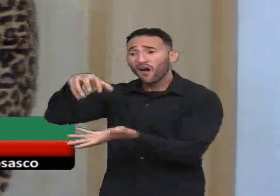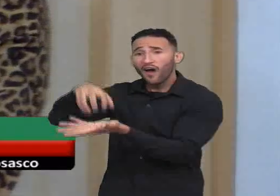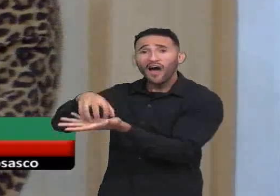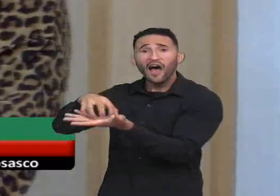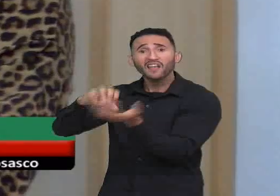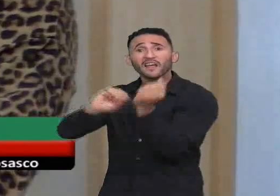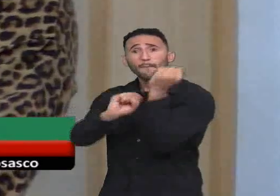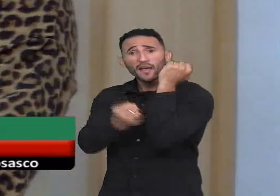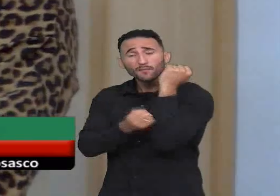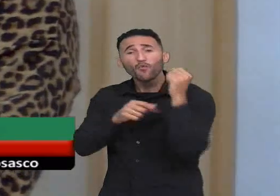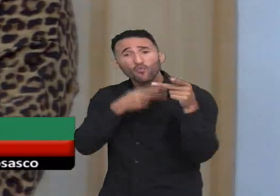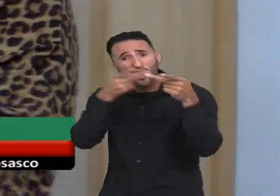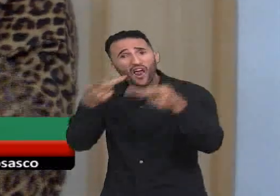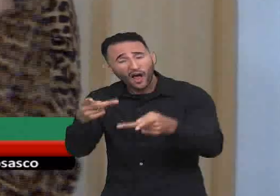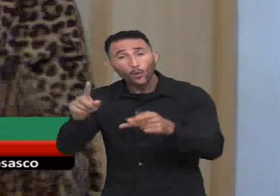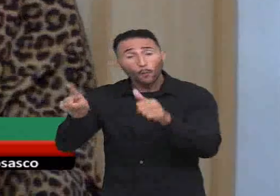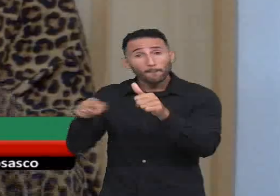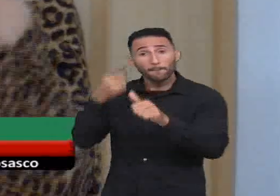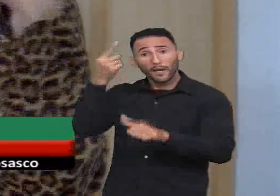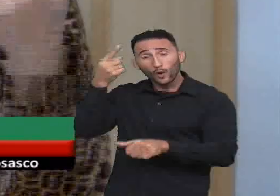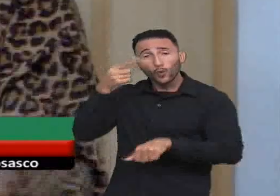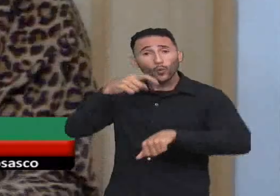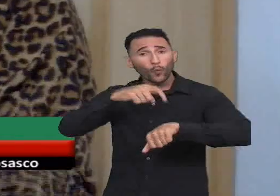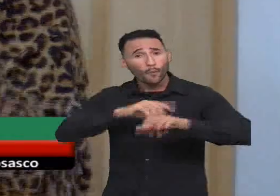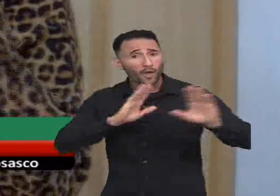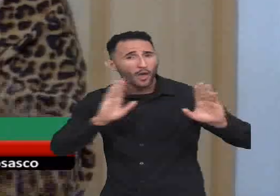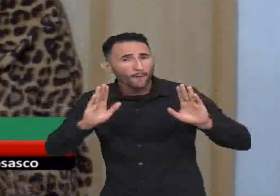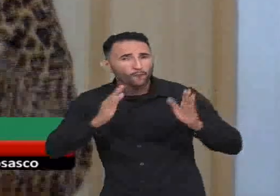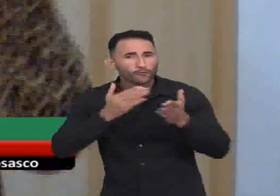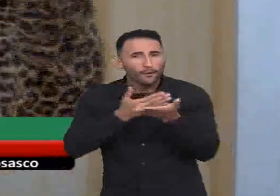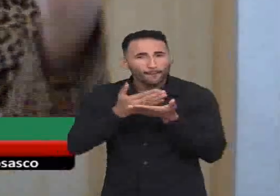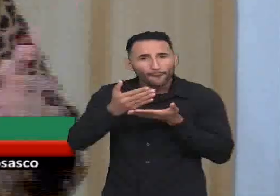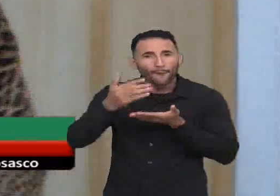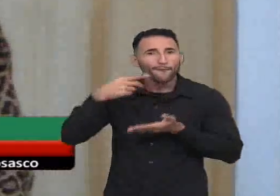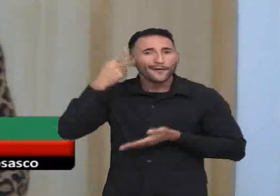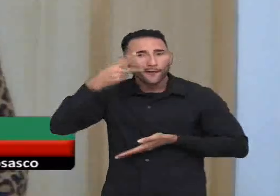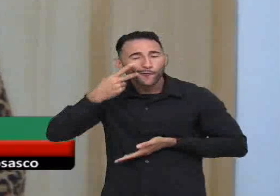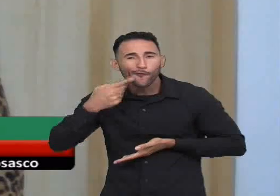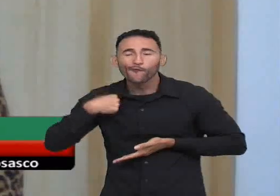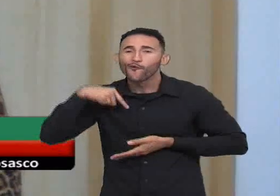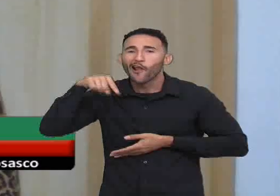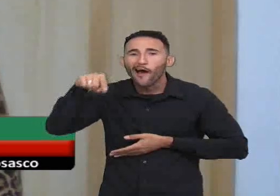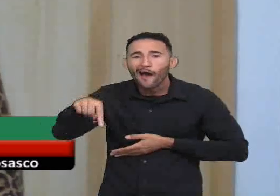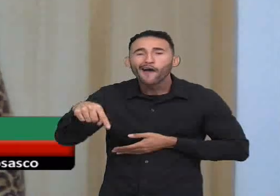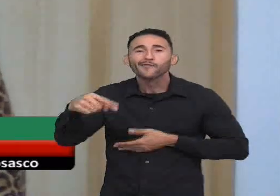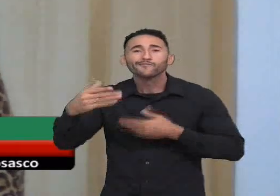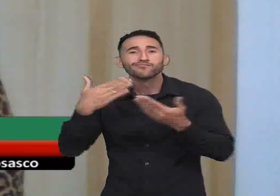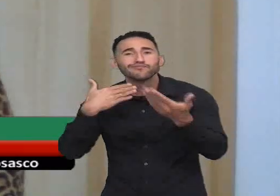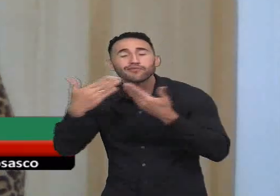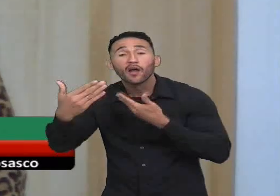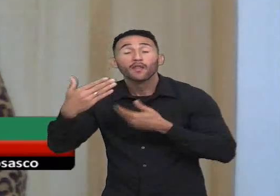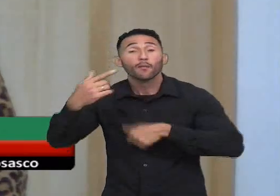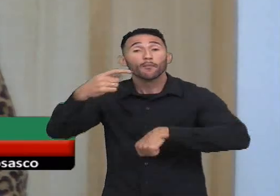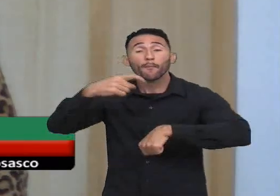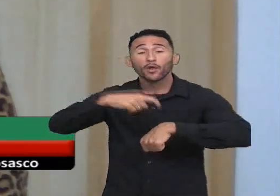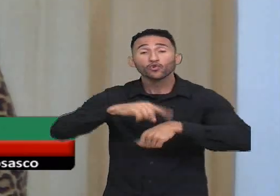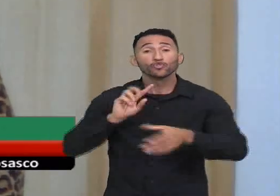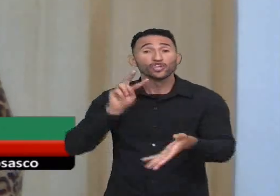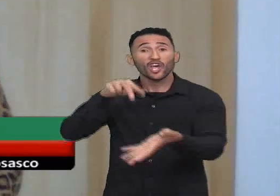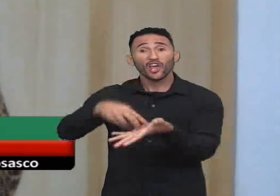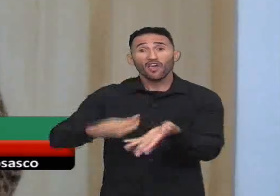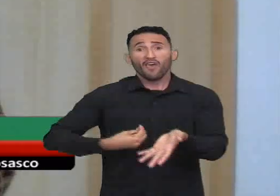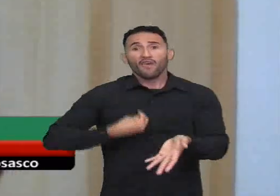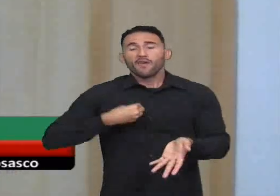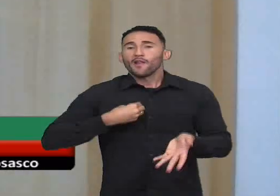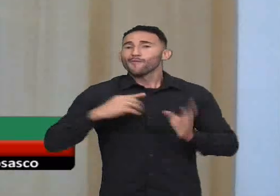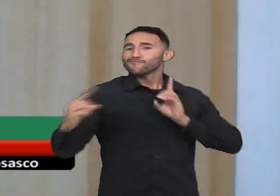todos os vereadores tiveram a oportunidade de ir lá, de conversar. Ele foi fazendo conversas. E ele nos recebeu muito bem. Toda vez